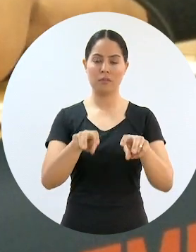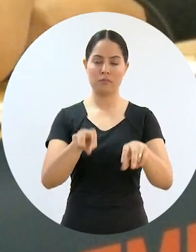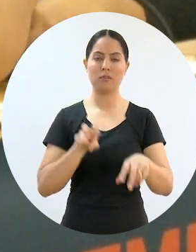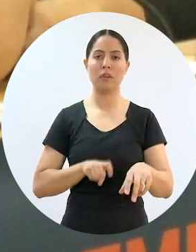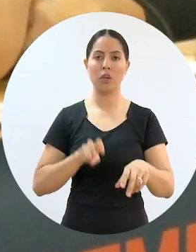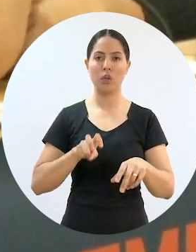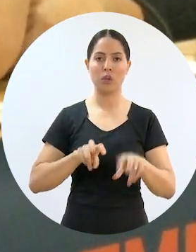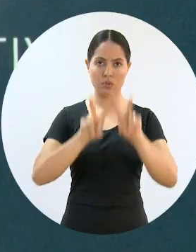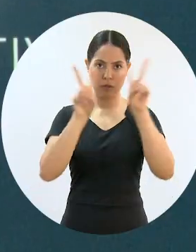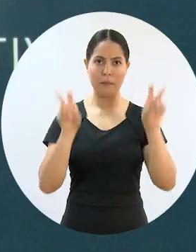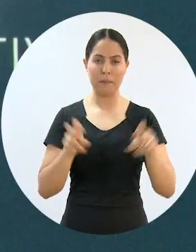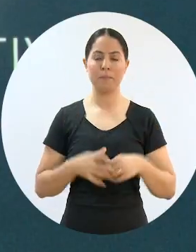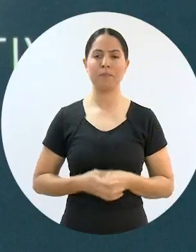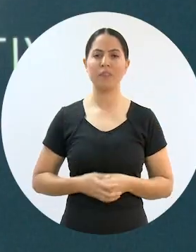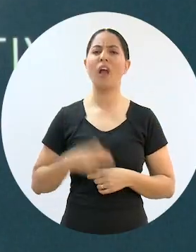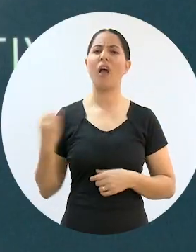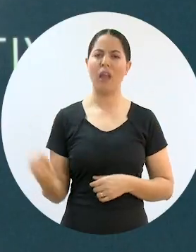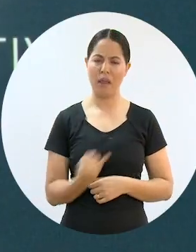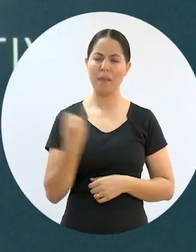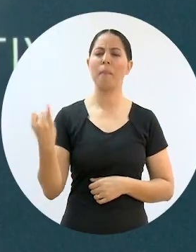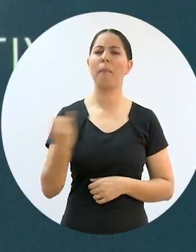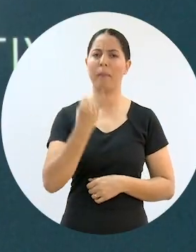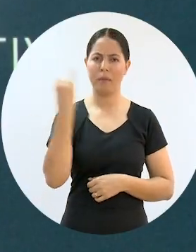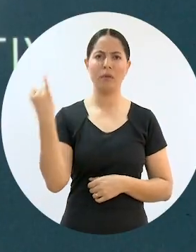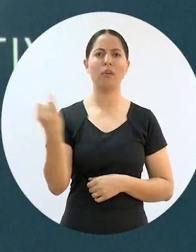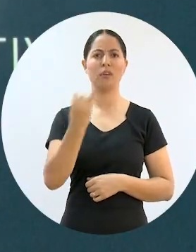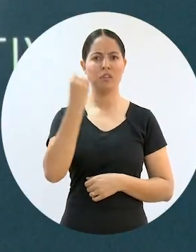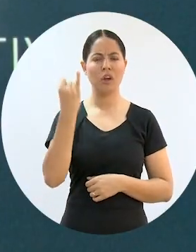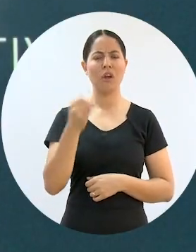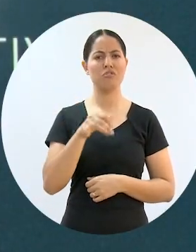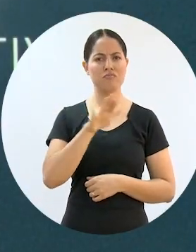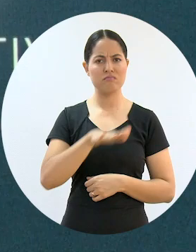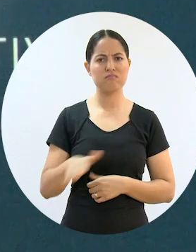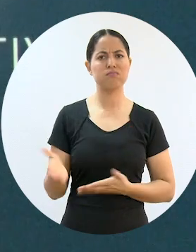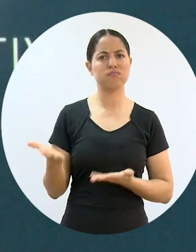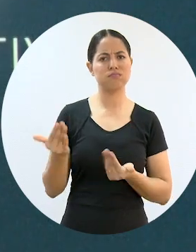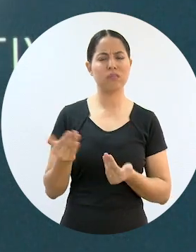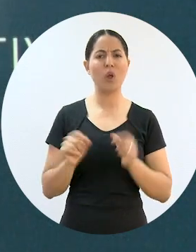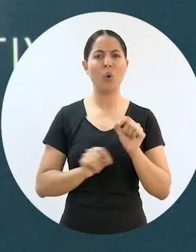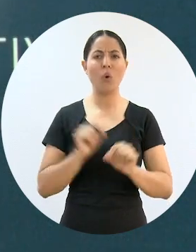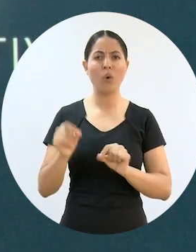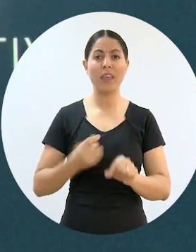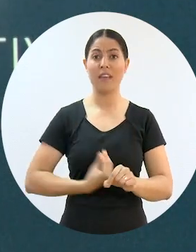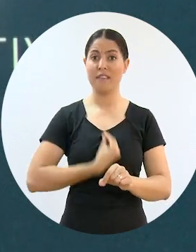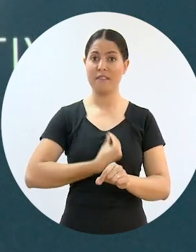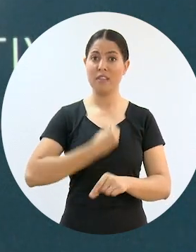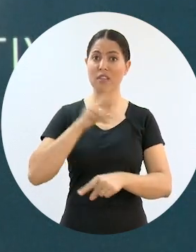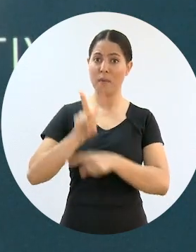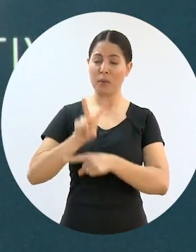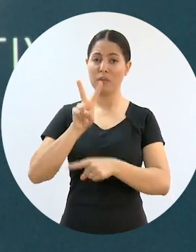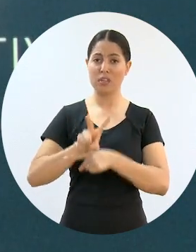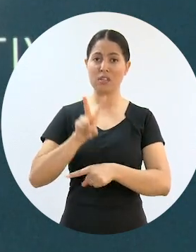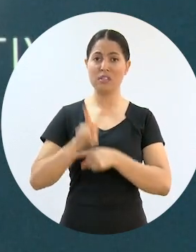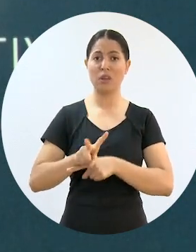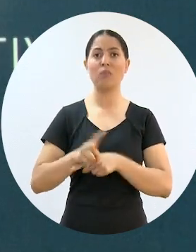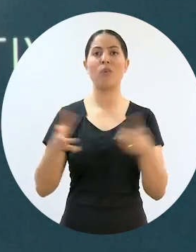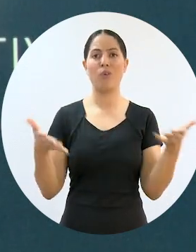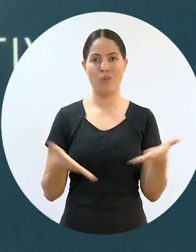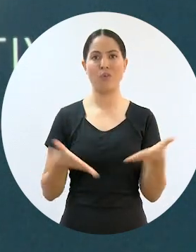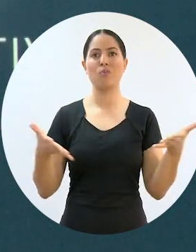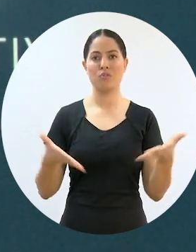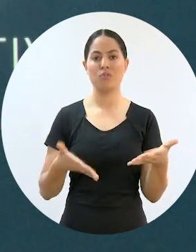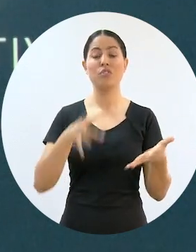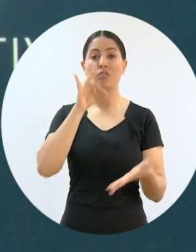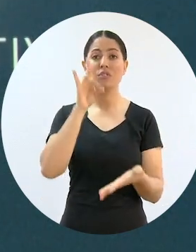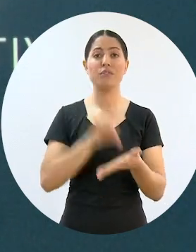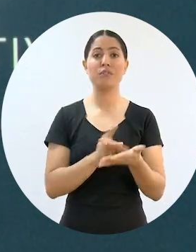e adolescentes. É muito importante esse olhar para a infância e para a adolescência, porque é o presente, cuidar do presente hoje que,